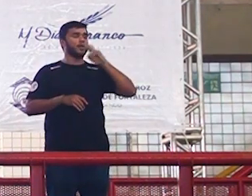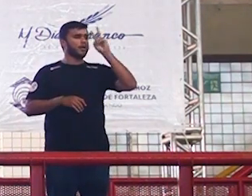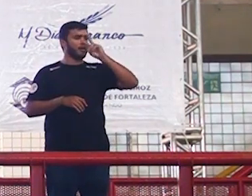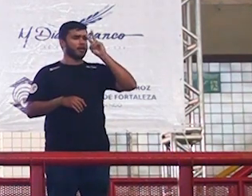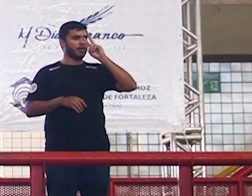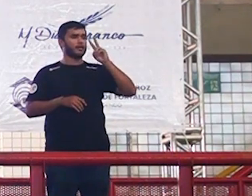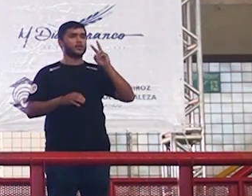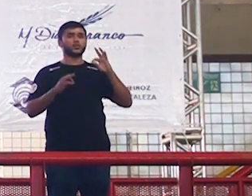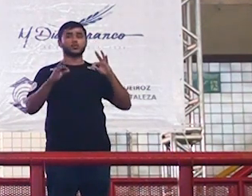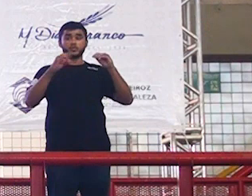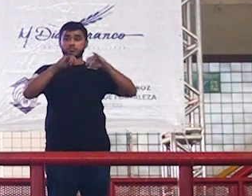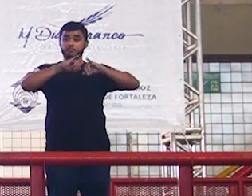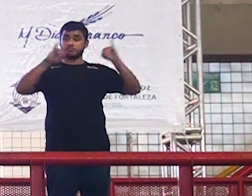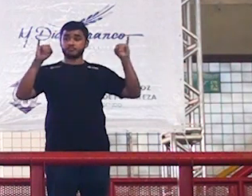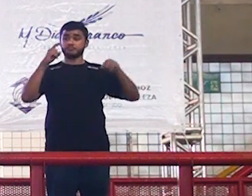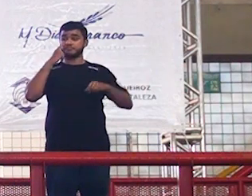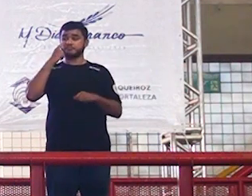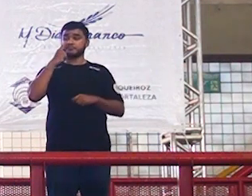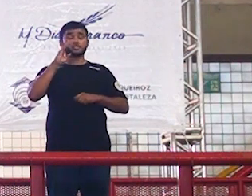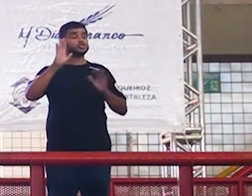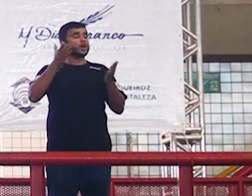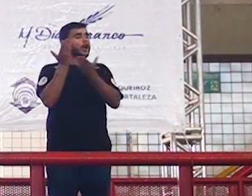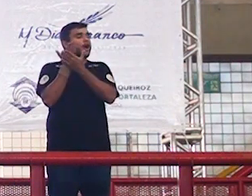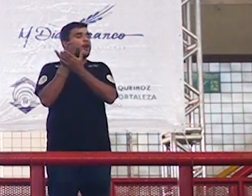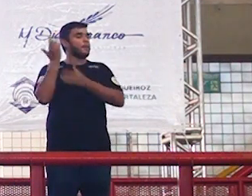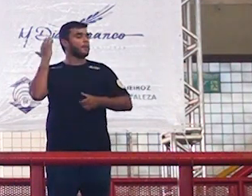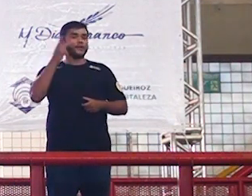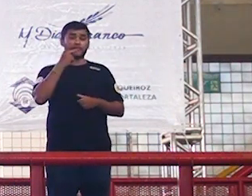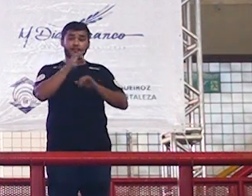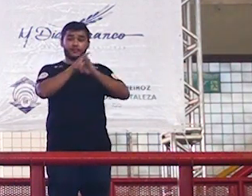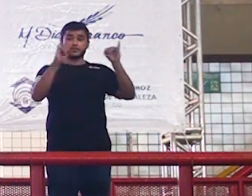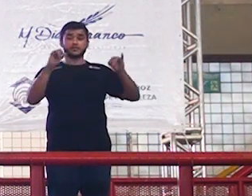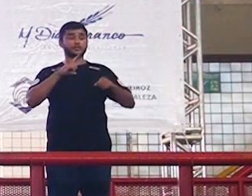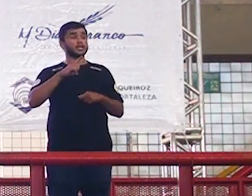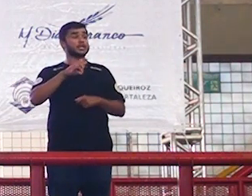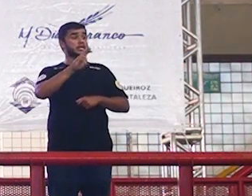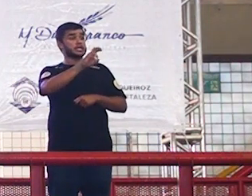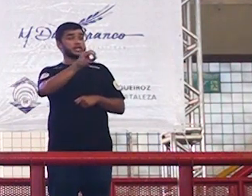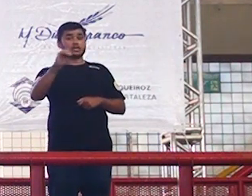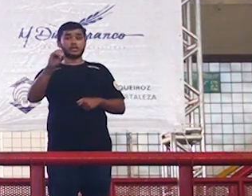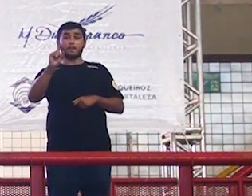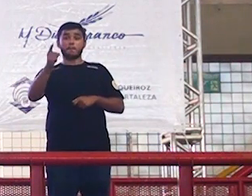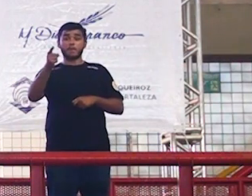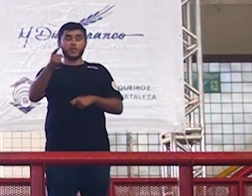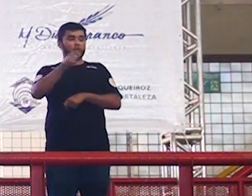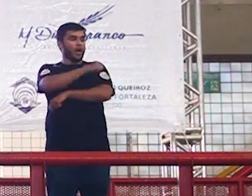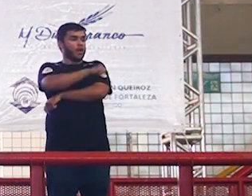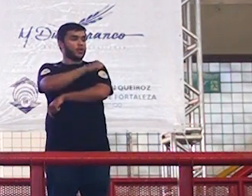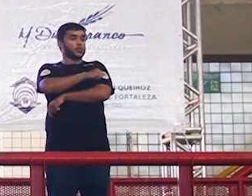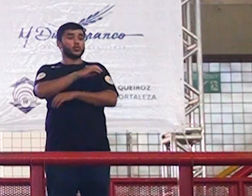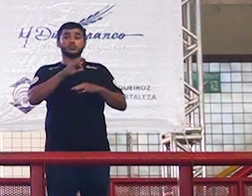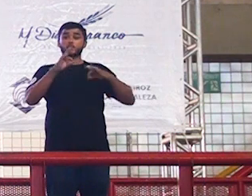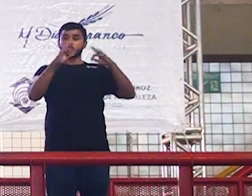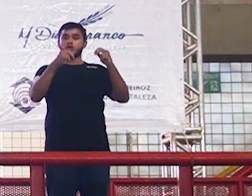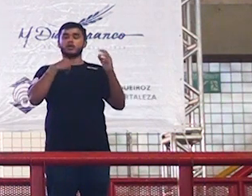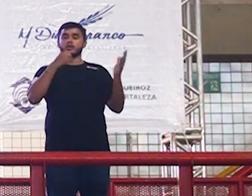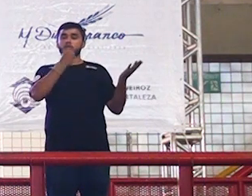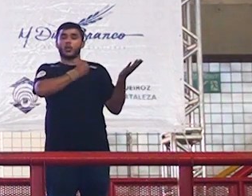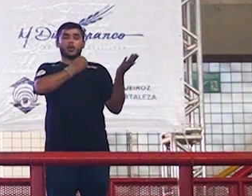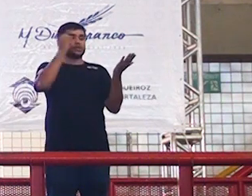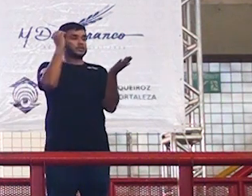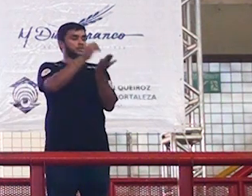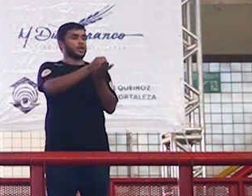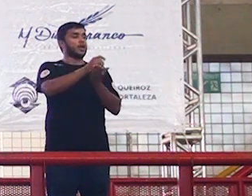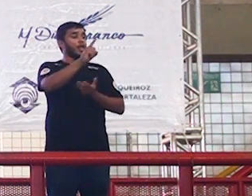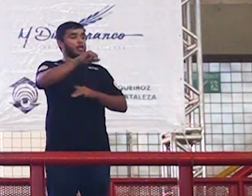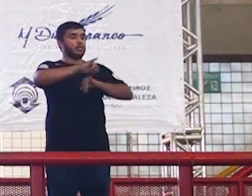Nota Zeros, tá? Quem viu a aula passada eu disse. Mais de 500 mil alunos zeraram a redação sobre publicidade infantil em questão no